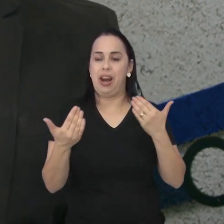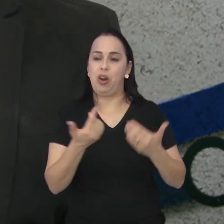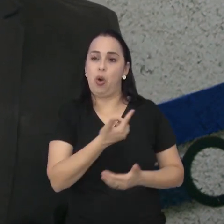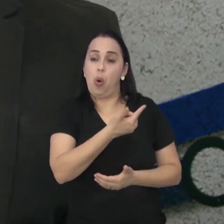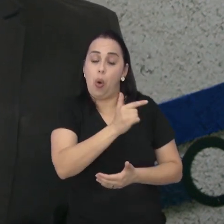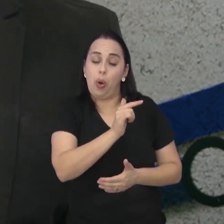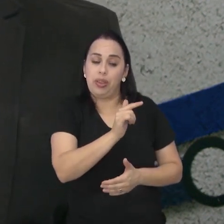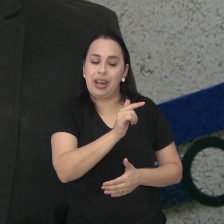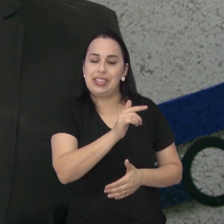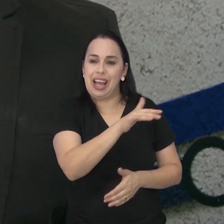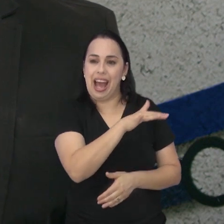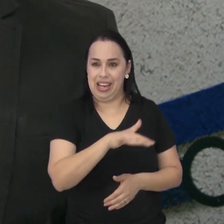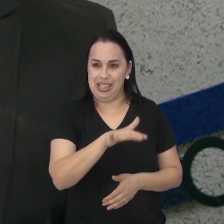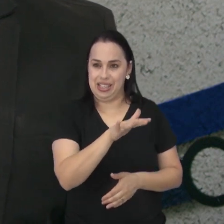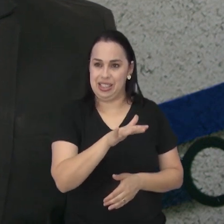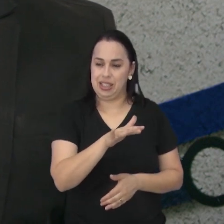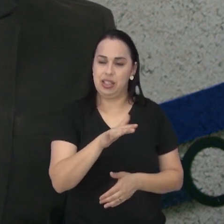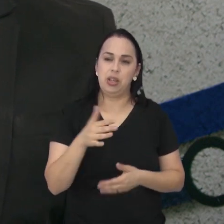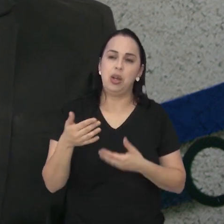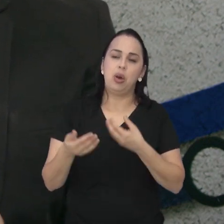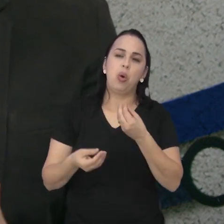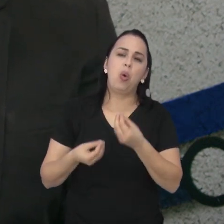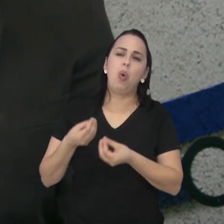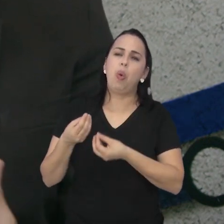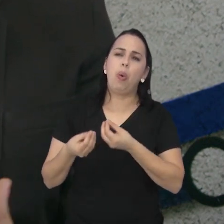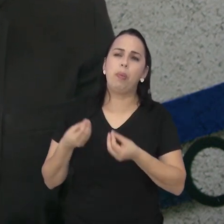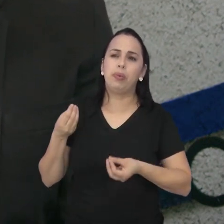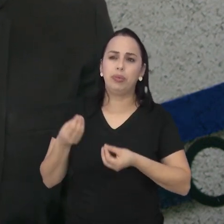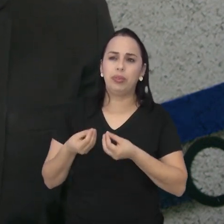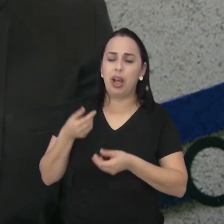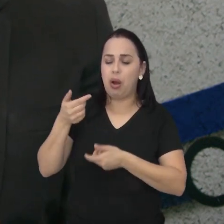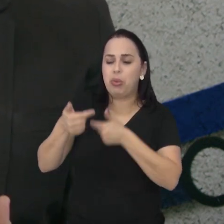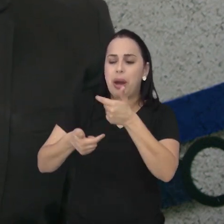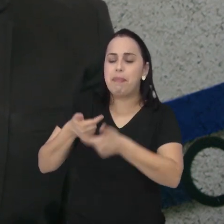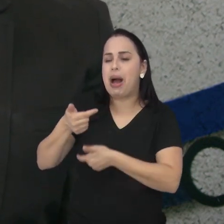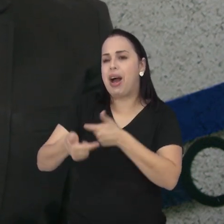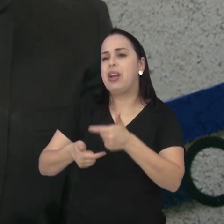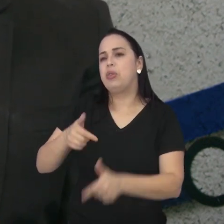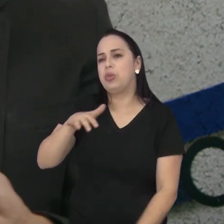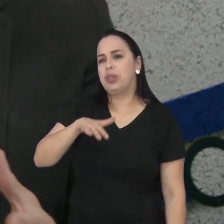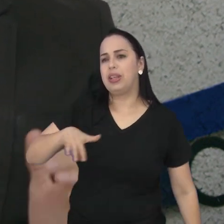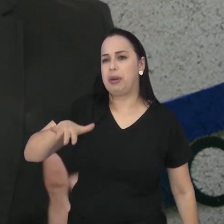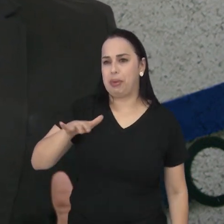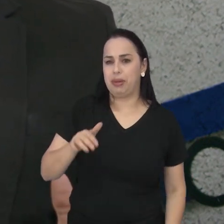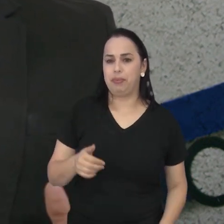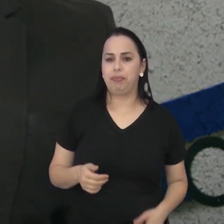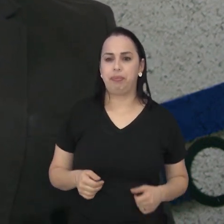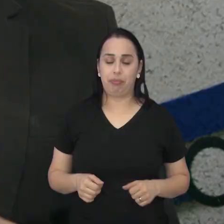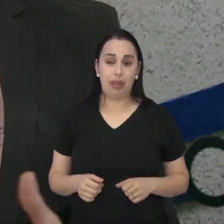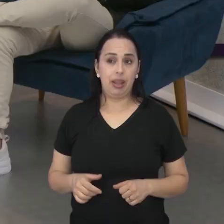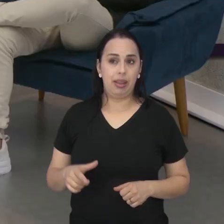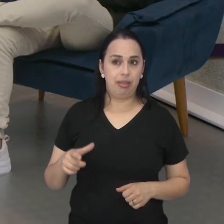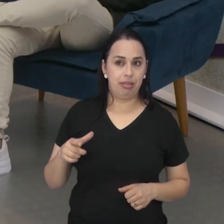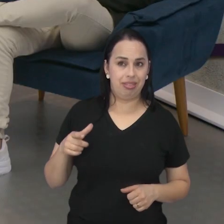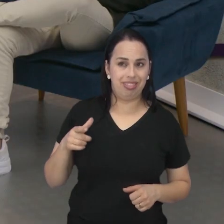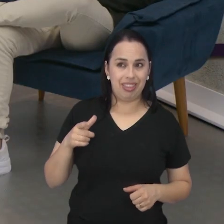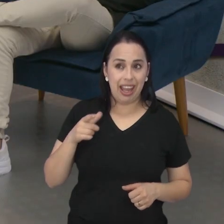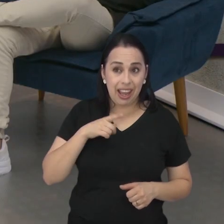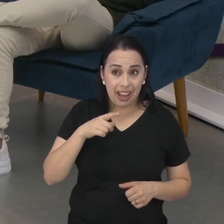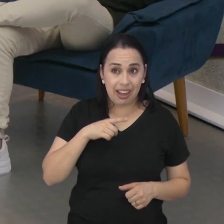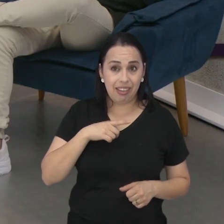beleza. Como que está a disponibilidade, né, do mercado de trabalho para esses profissionais? Tem